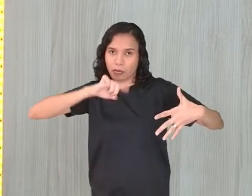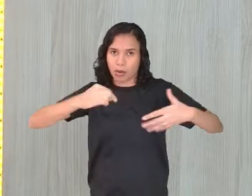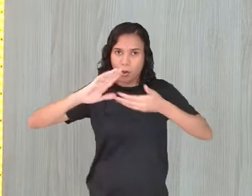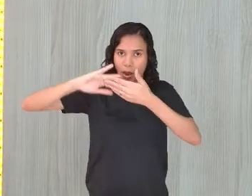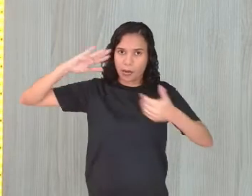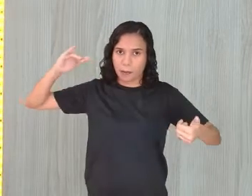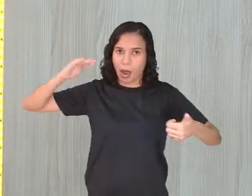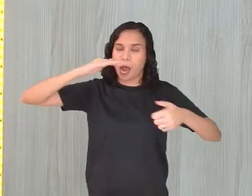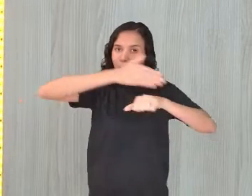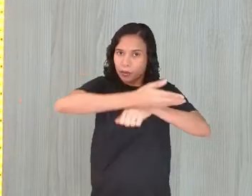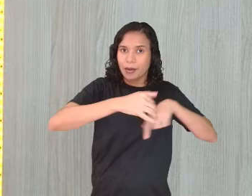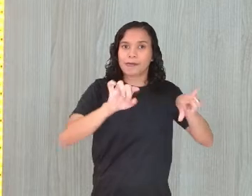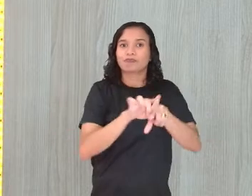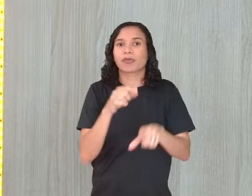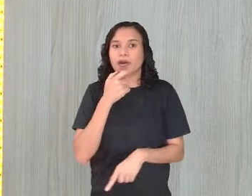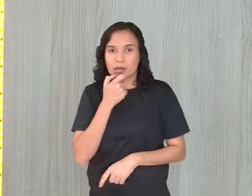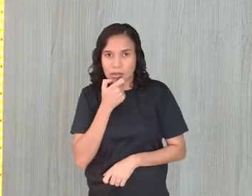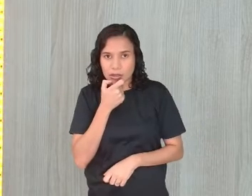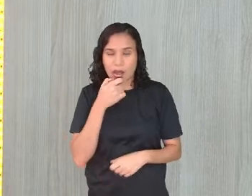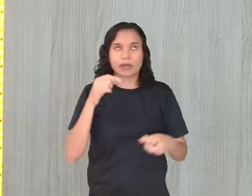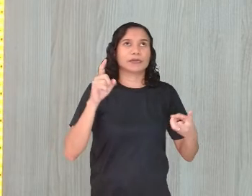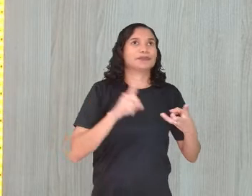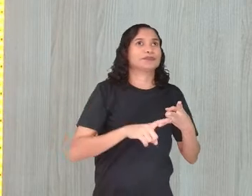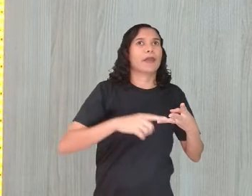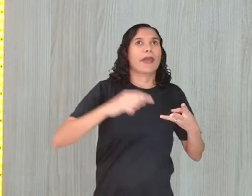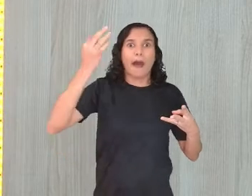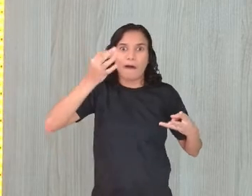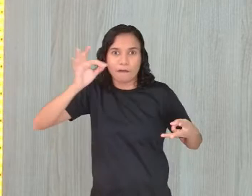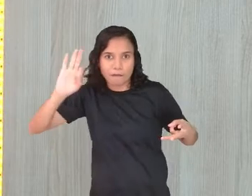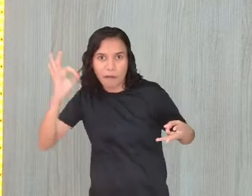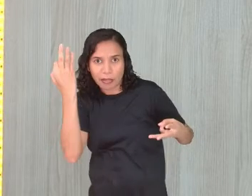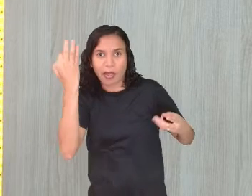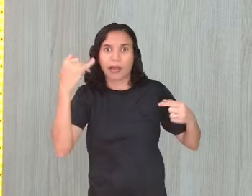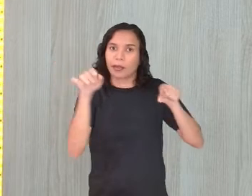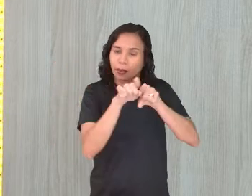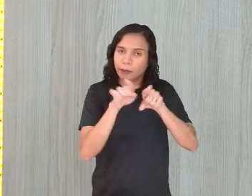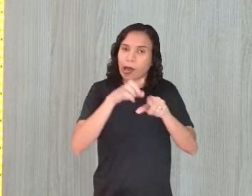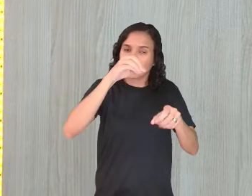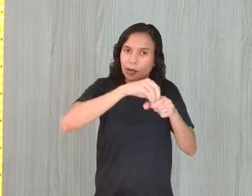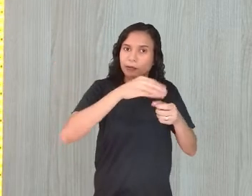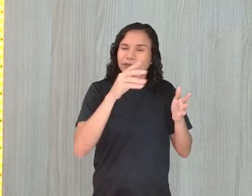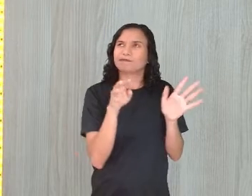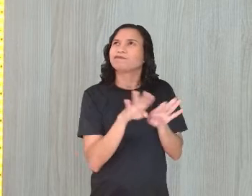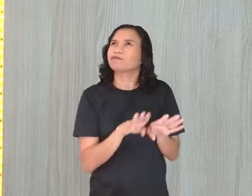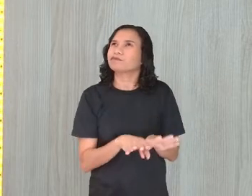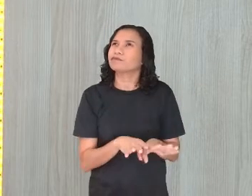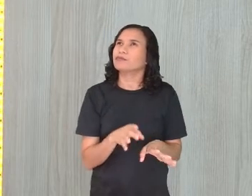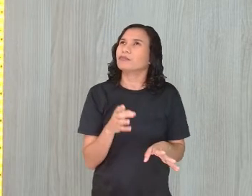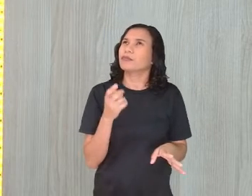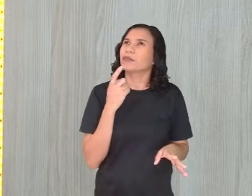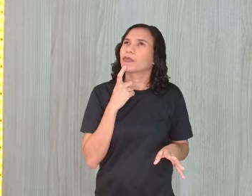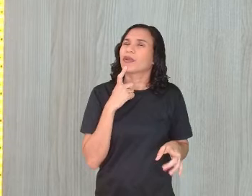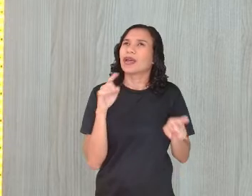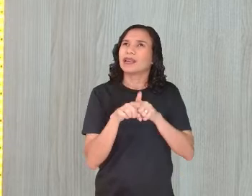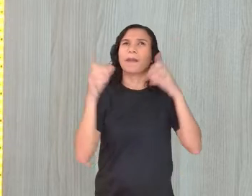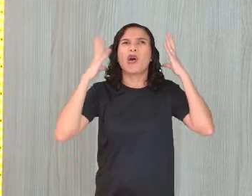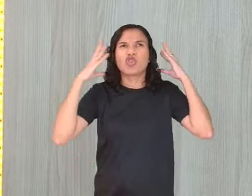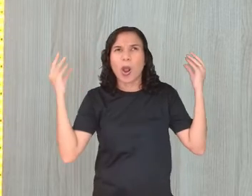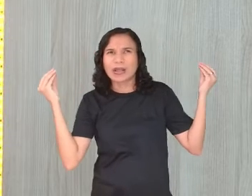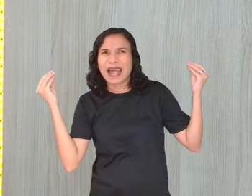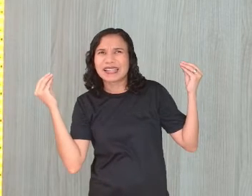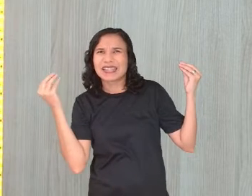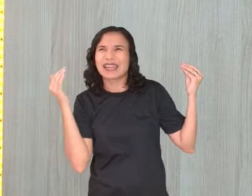os ingleses também entram nesse esquema, os franceses também entram nesse esquema. Se não me falha a memória, os holandeses nem